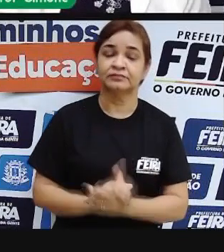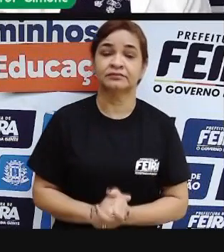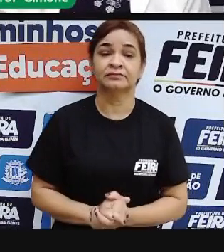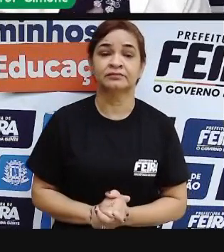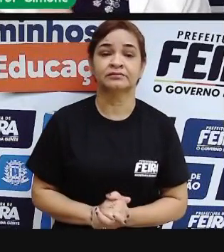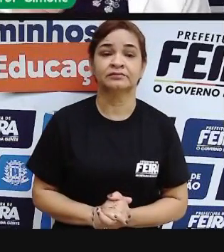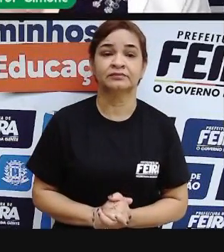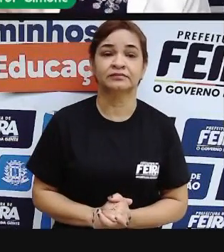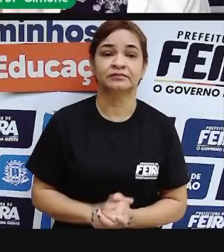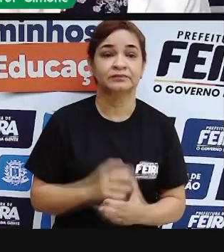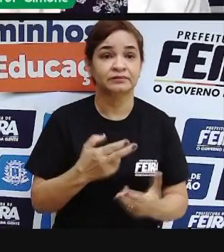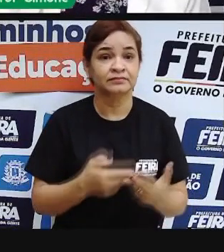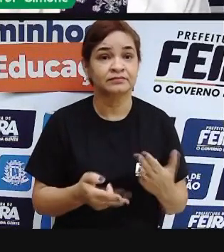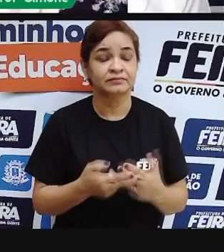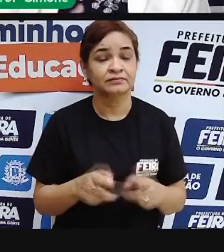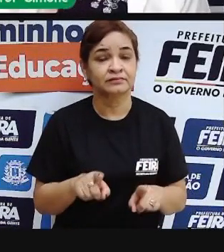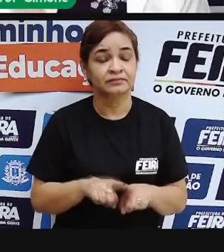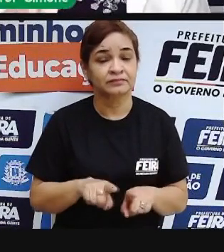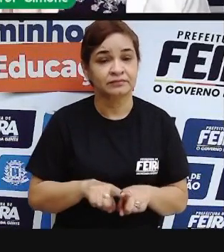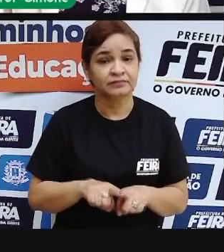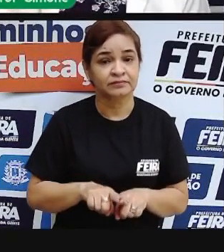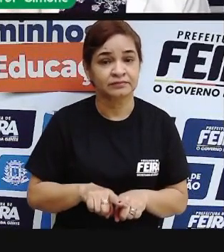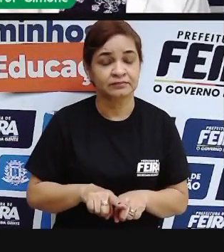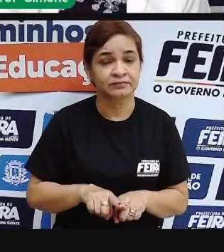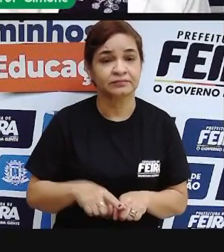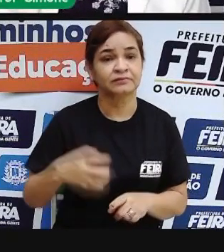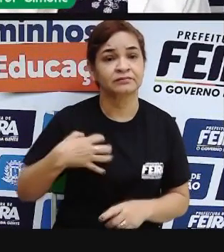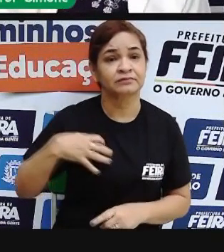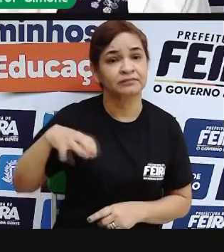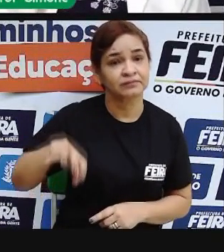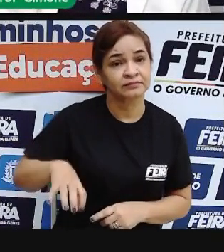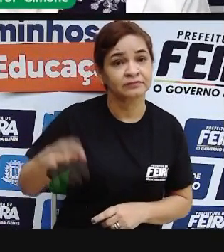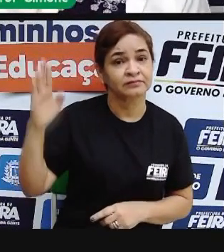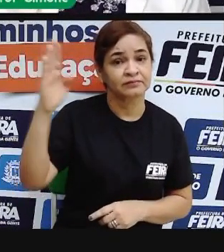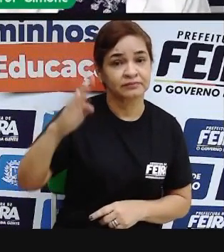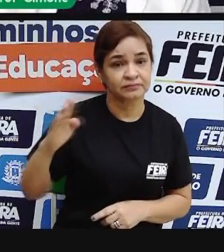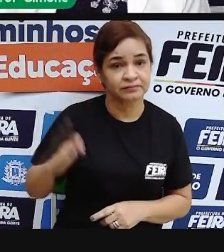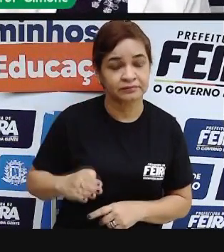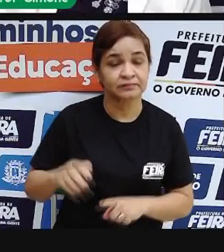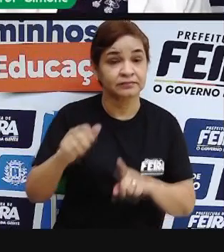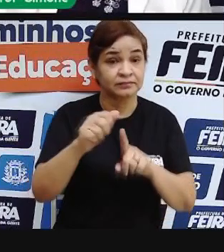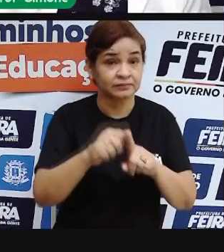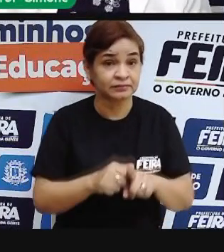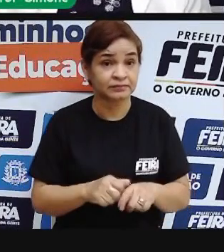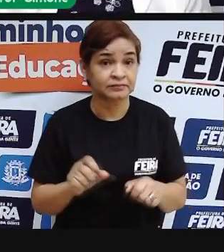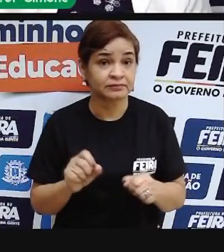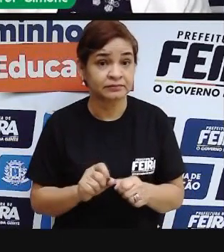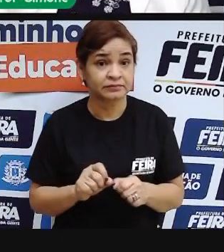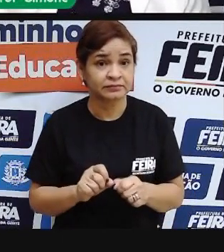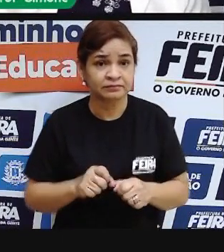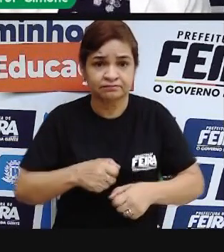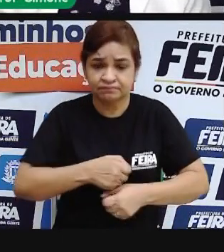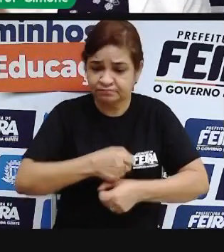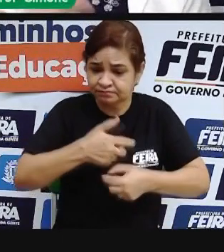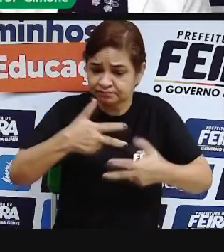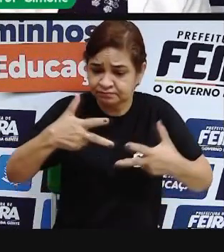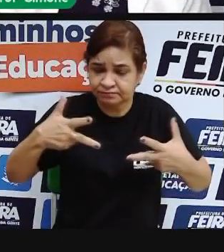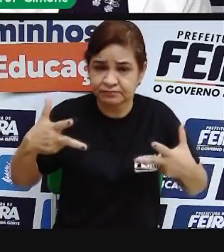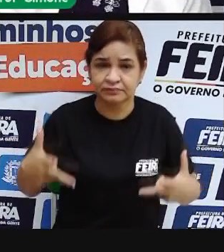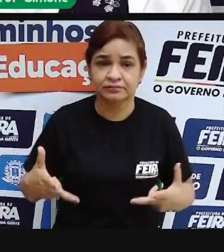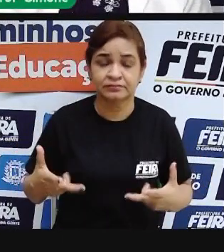do interior baiano e brasileiro, no mês de junho, fazem grandes eventos